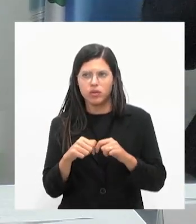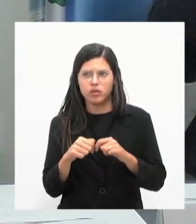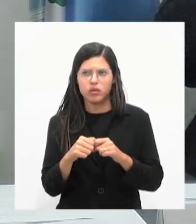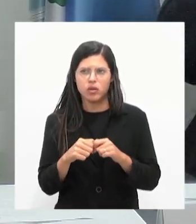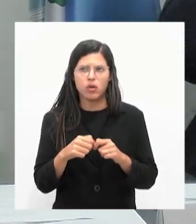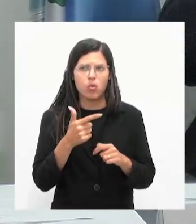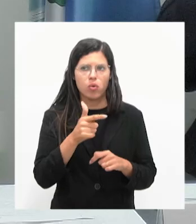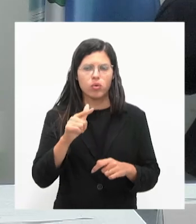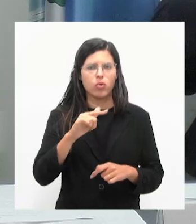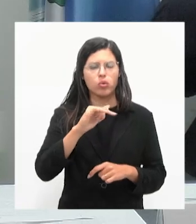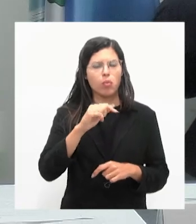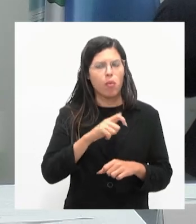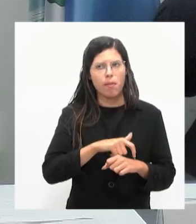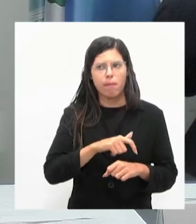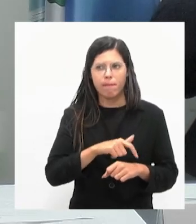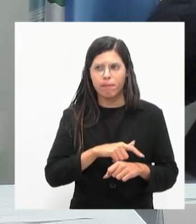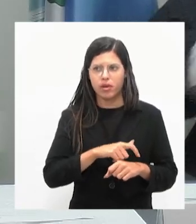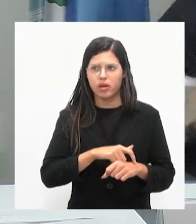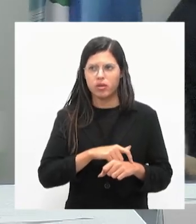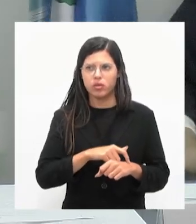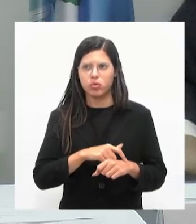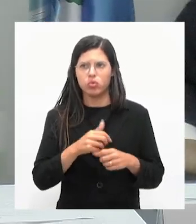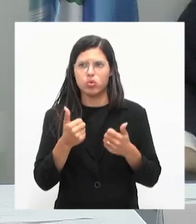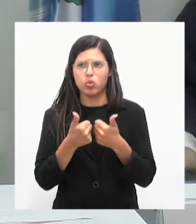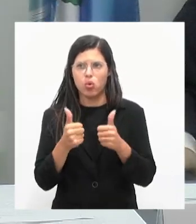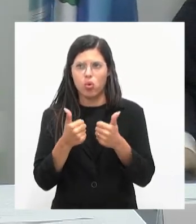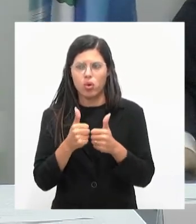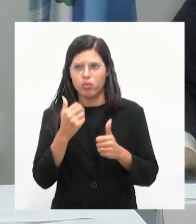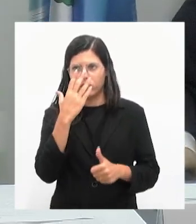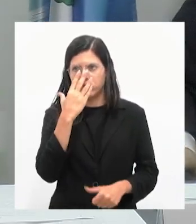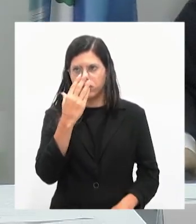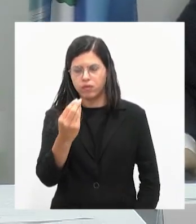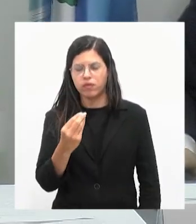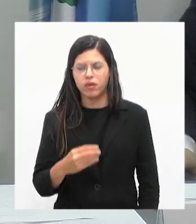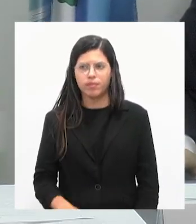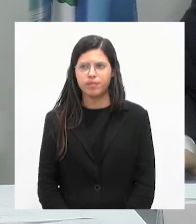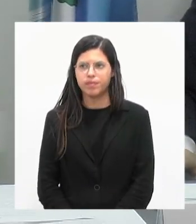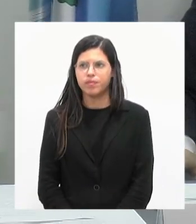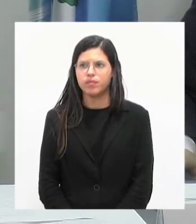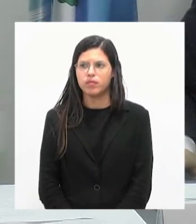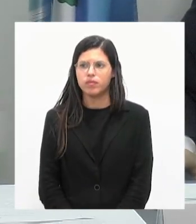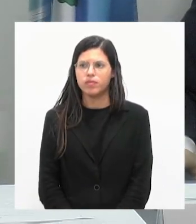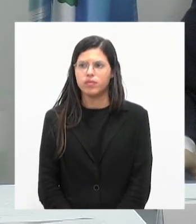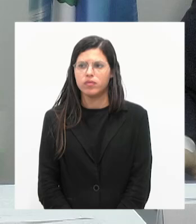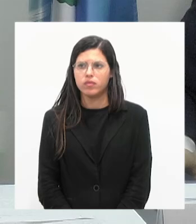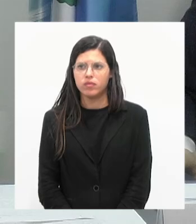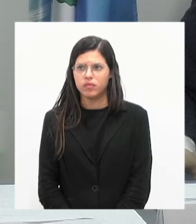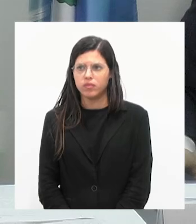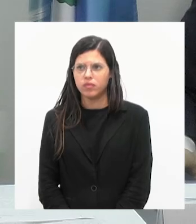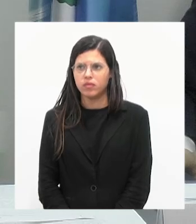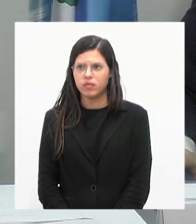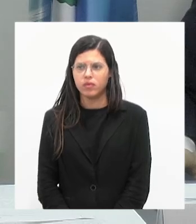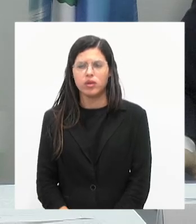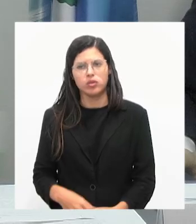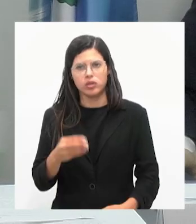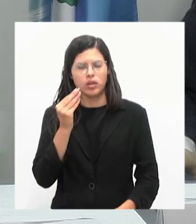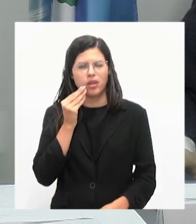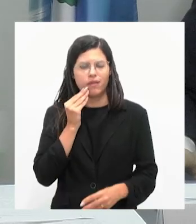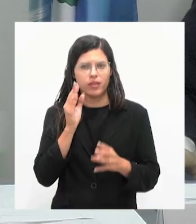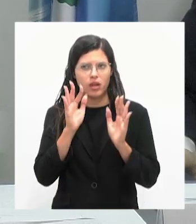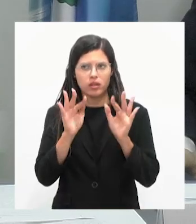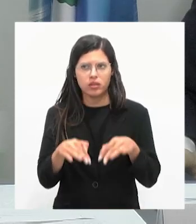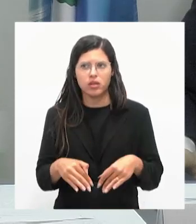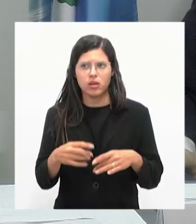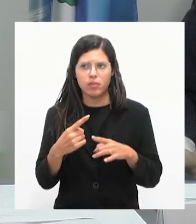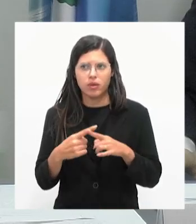outra oportunidade só sobre a questão de ônibus e vans. Eu gostaria, presidente. Para a gente poder ir para o encaminhamento, para o encerramento, porque